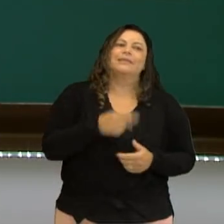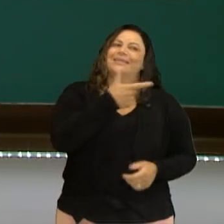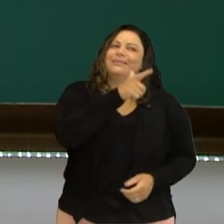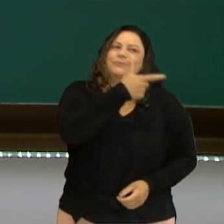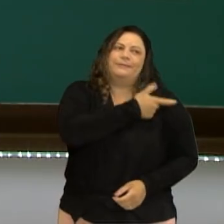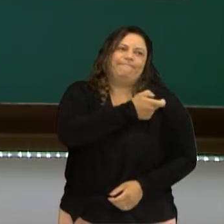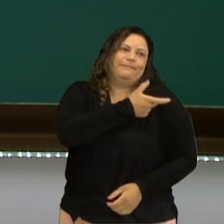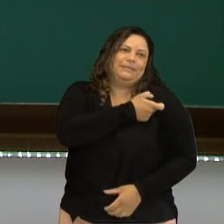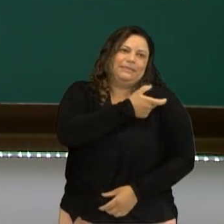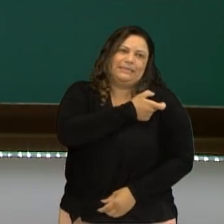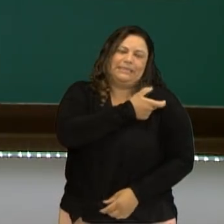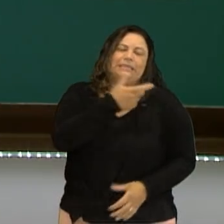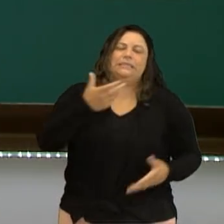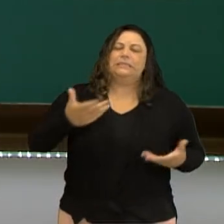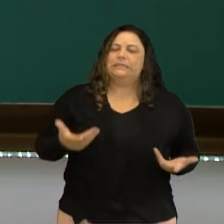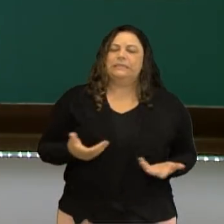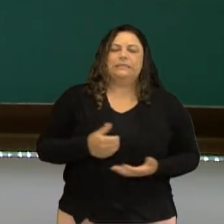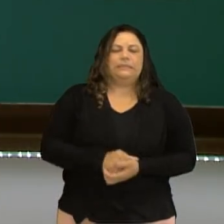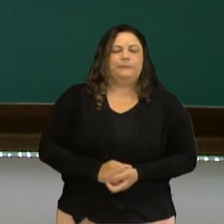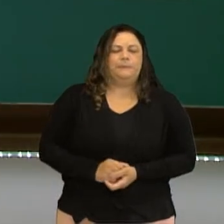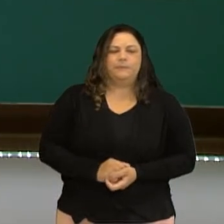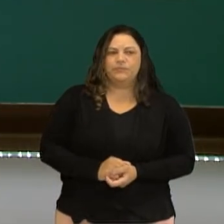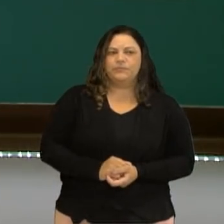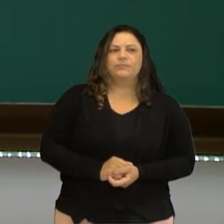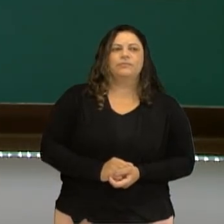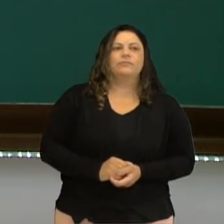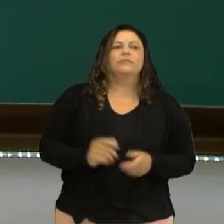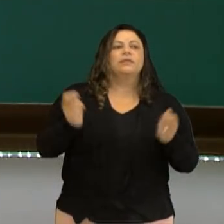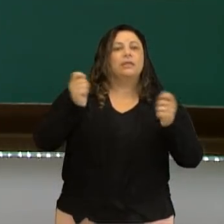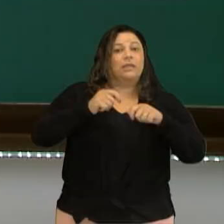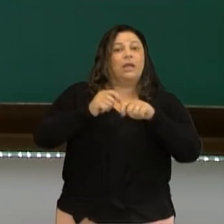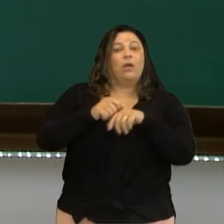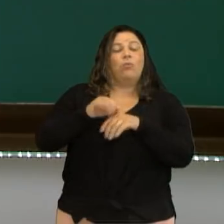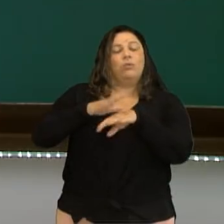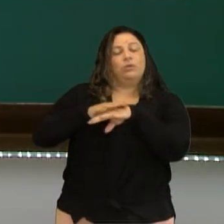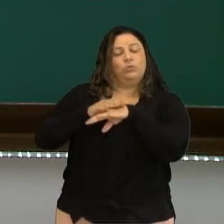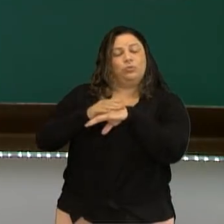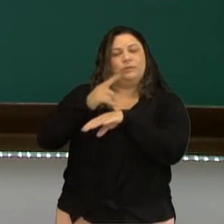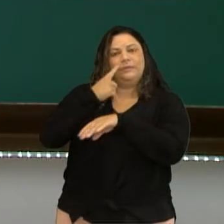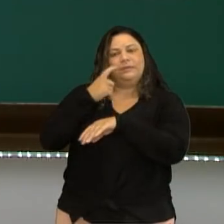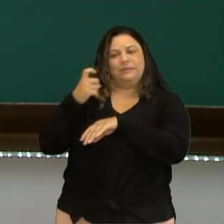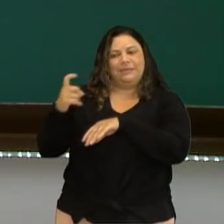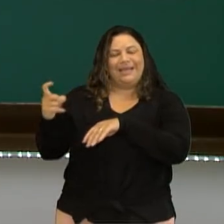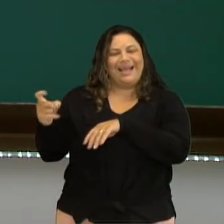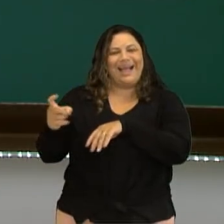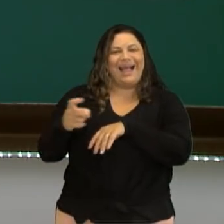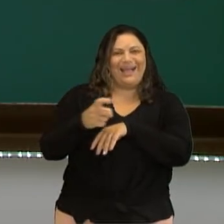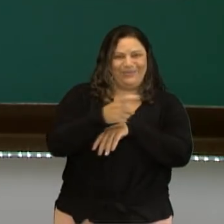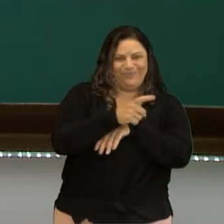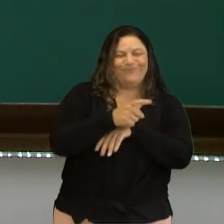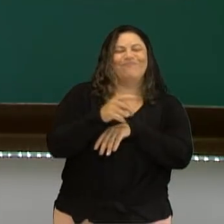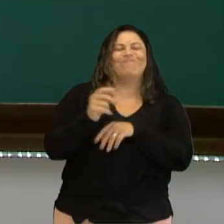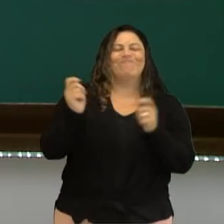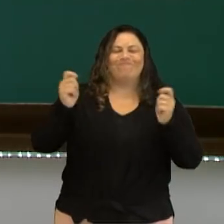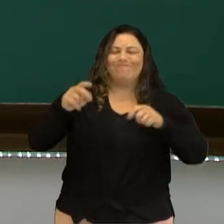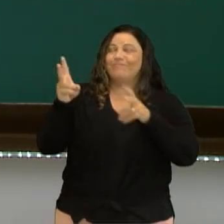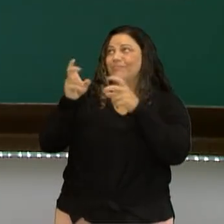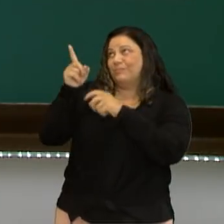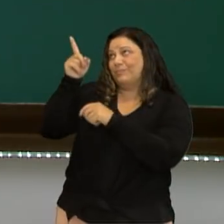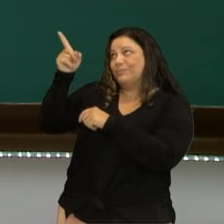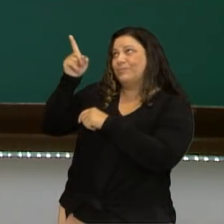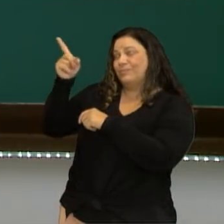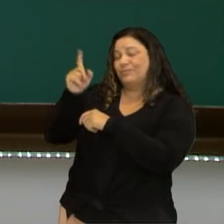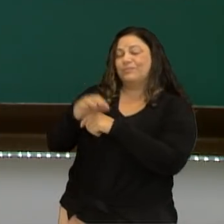seres humanos, né? Então, a doença leptospirose está muito associada aos roedores. Com a